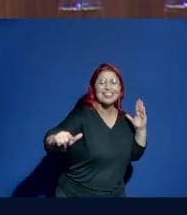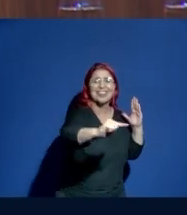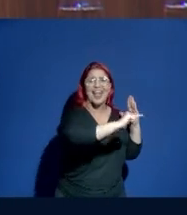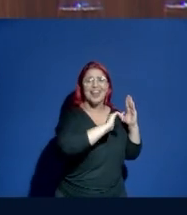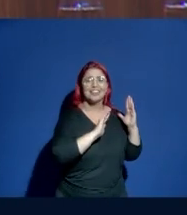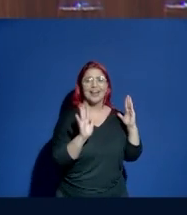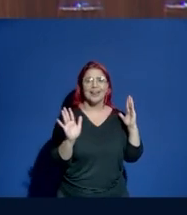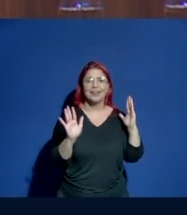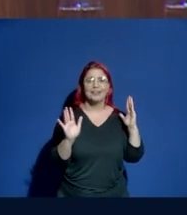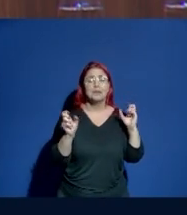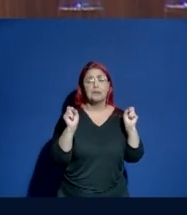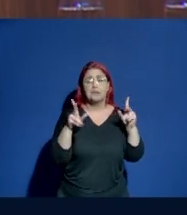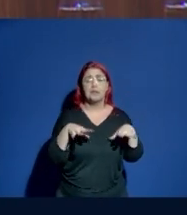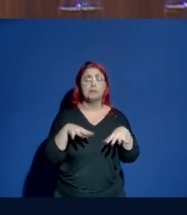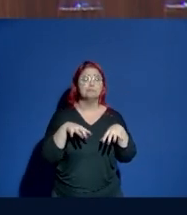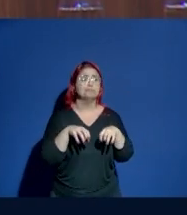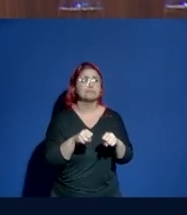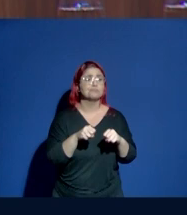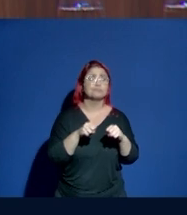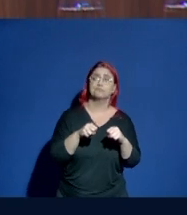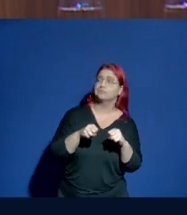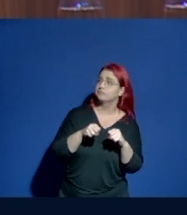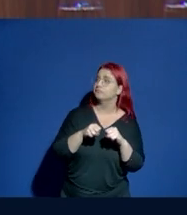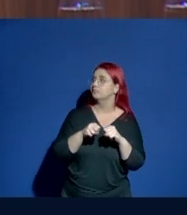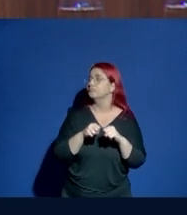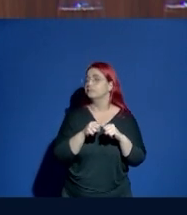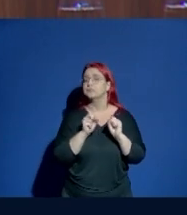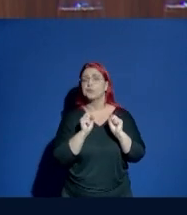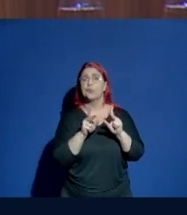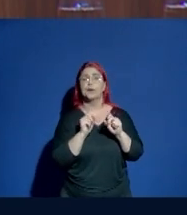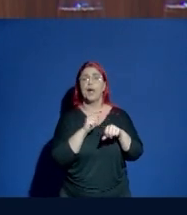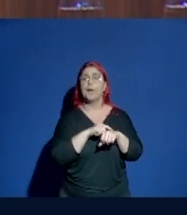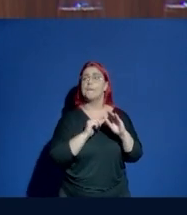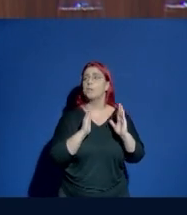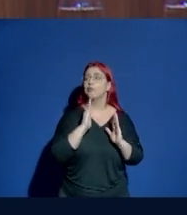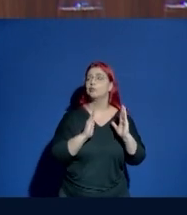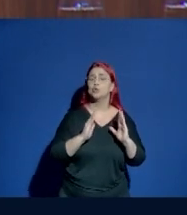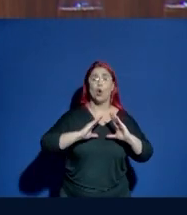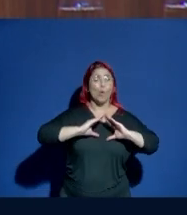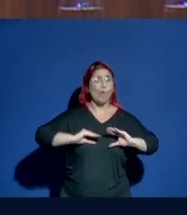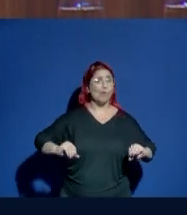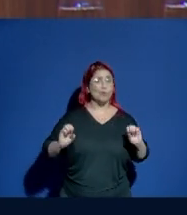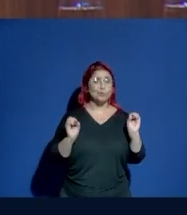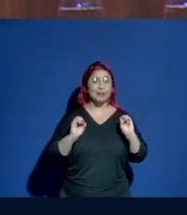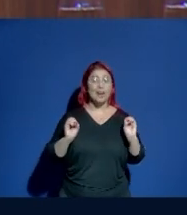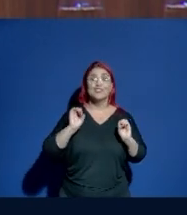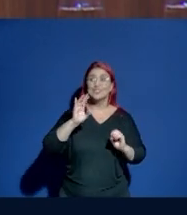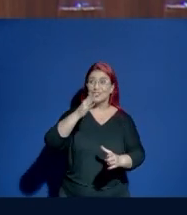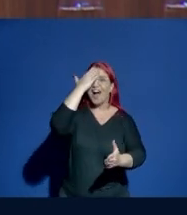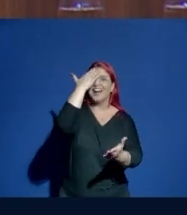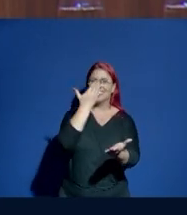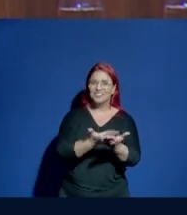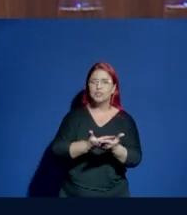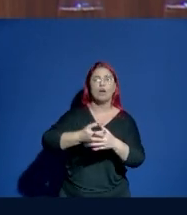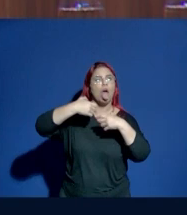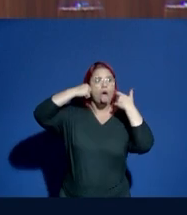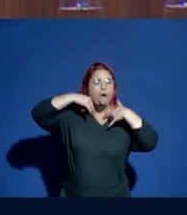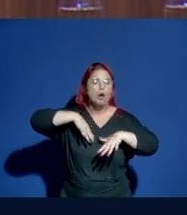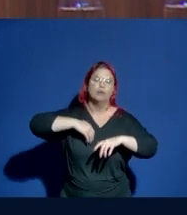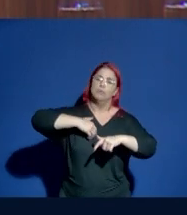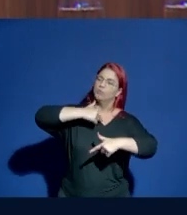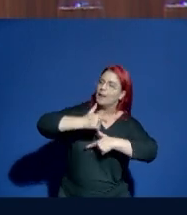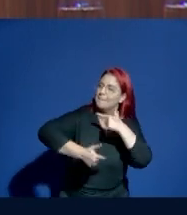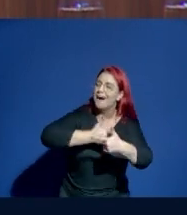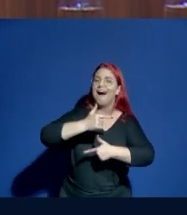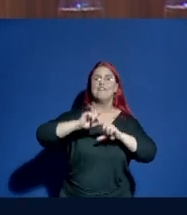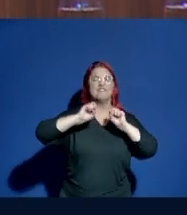você se instala ali provisoriamente sem nenhum tipo de conforto acreditando só no suor do rosto acreditando